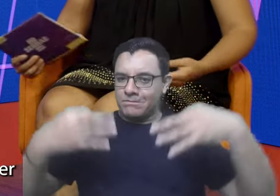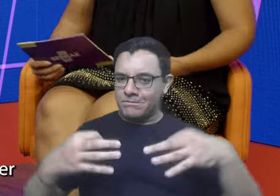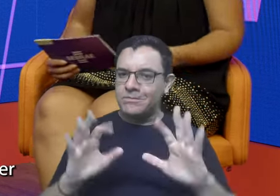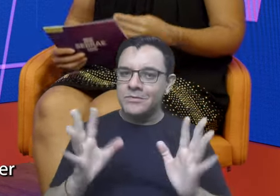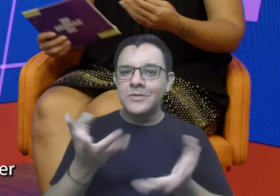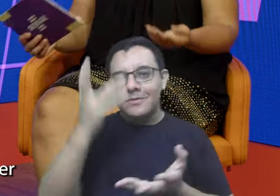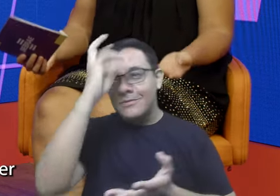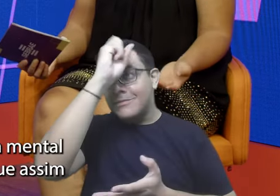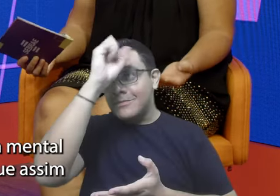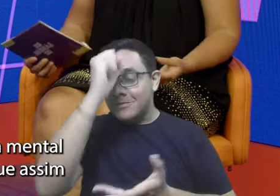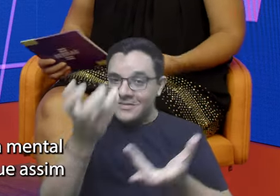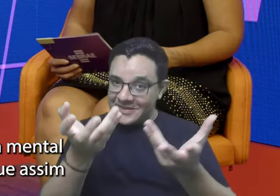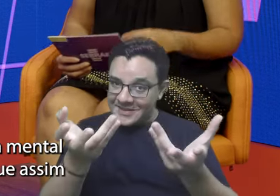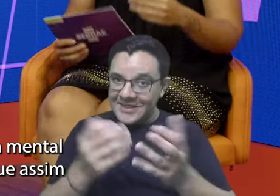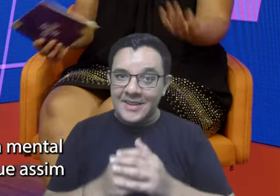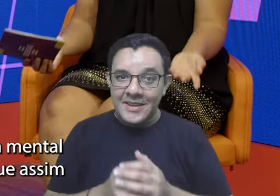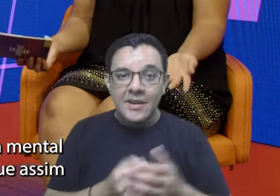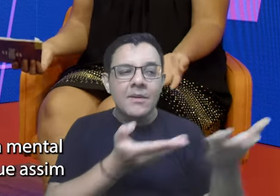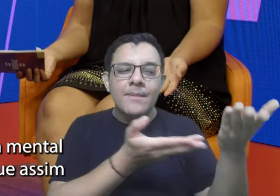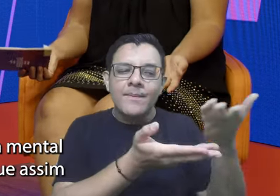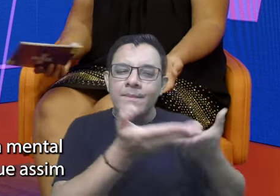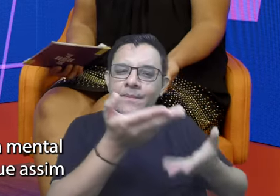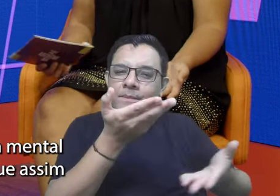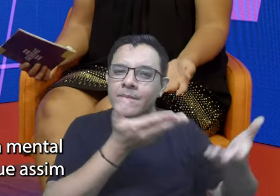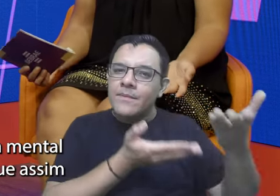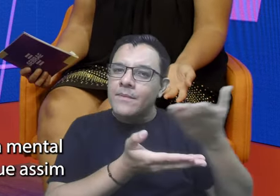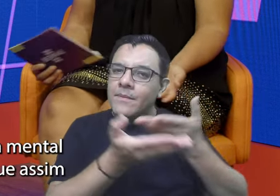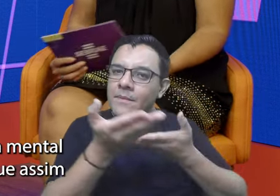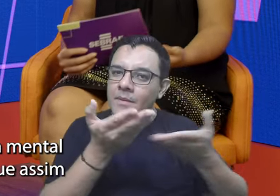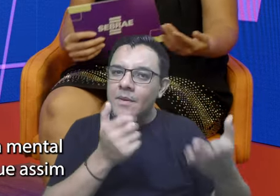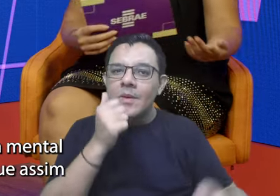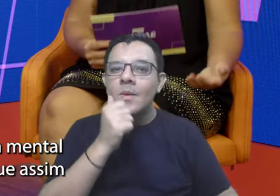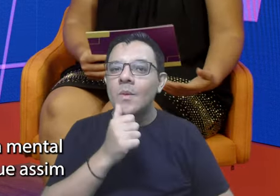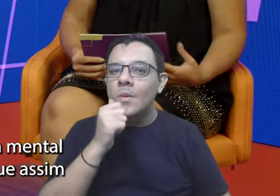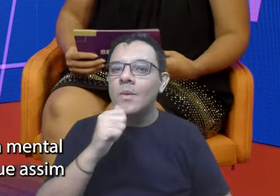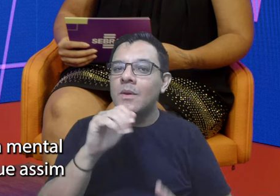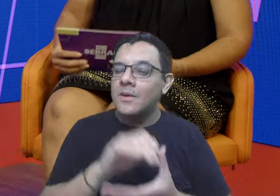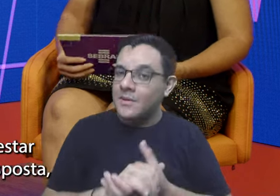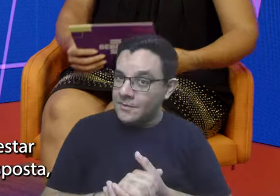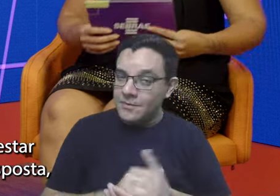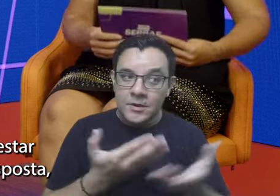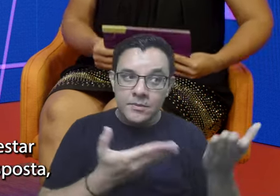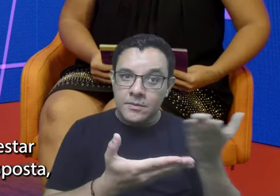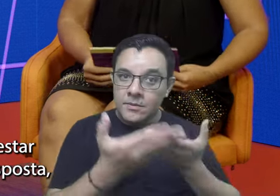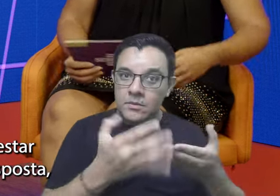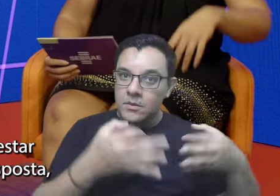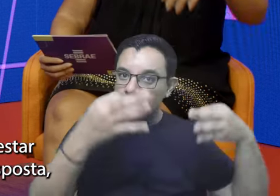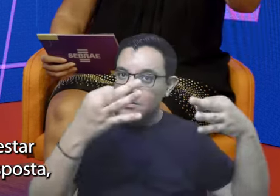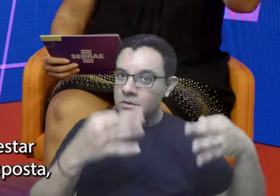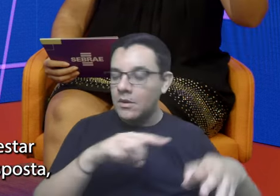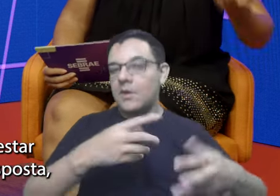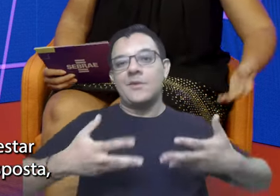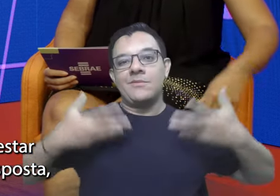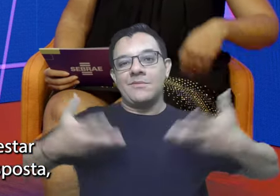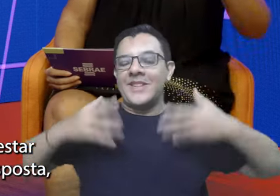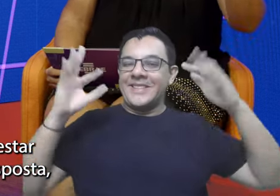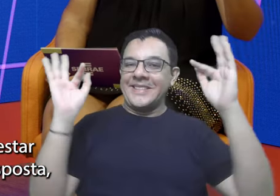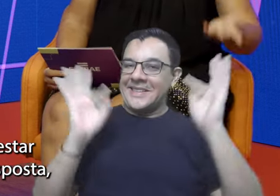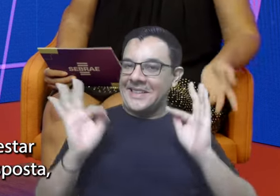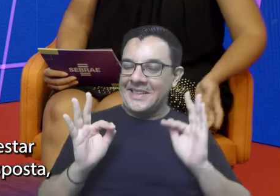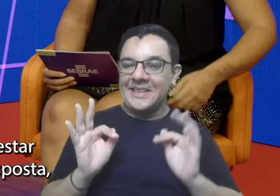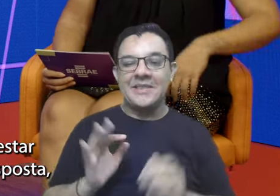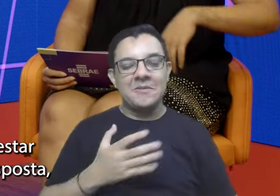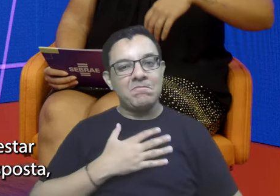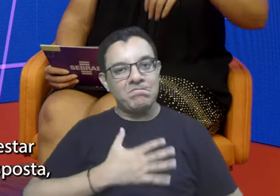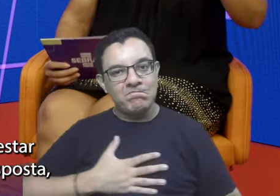querendo aprender mais sobre isso divida essa carga mental também com a sua esposa porque assim eu tenho certeza que ela vai est muito mais feliz